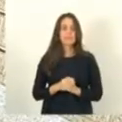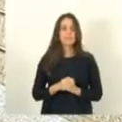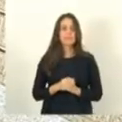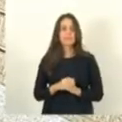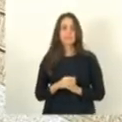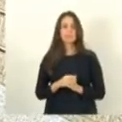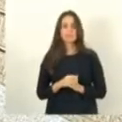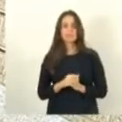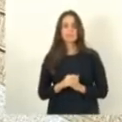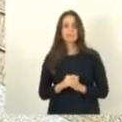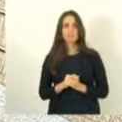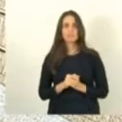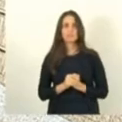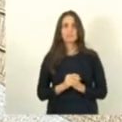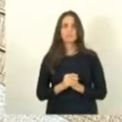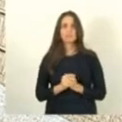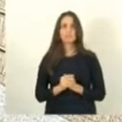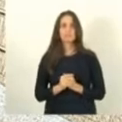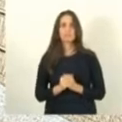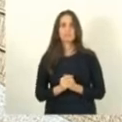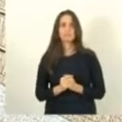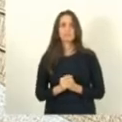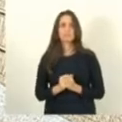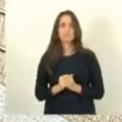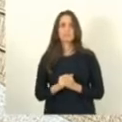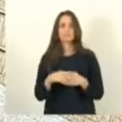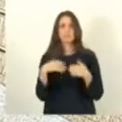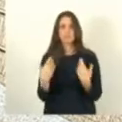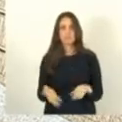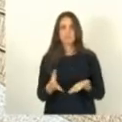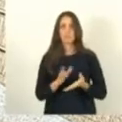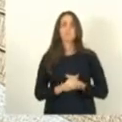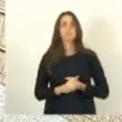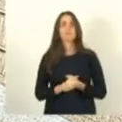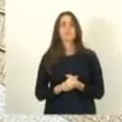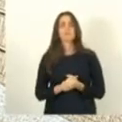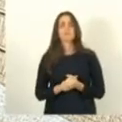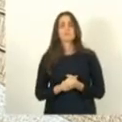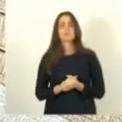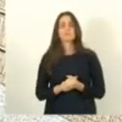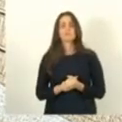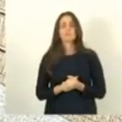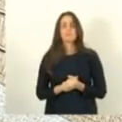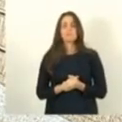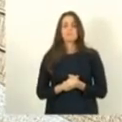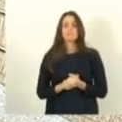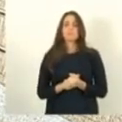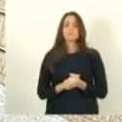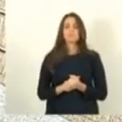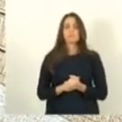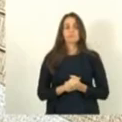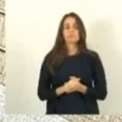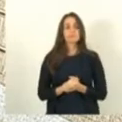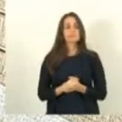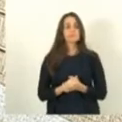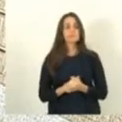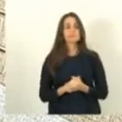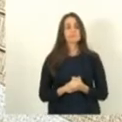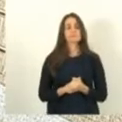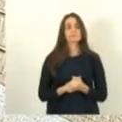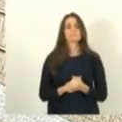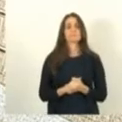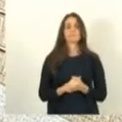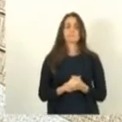acredito que ele não está no plenário, tendo em vista que... Não, deputado. Está aí. Tendo